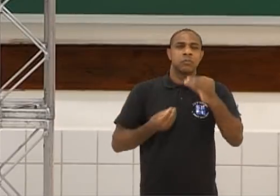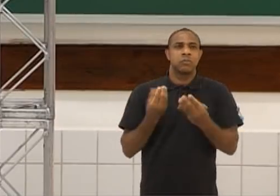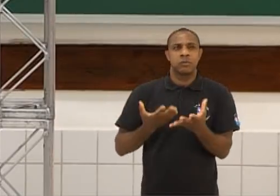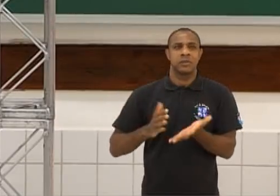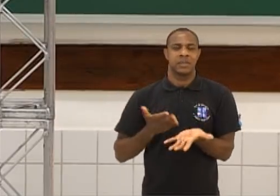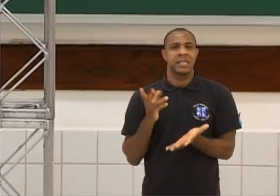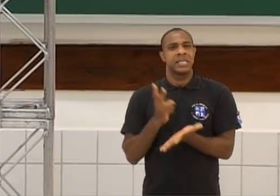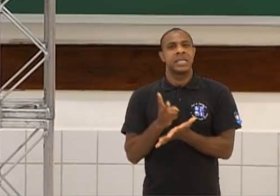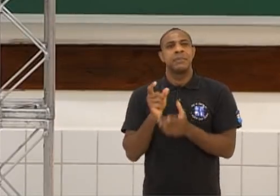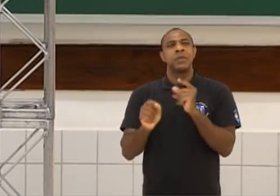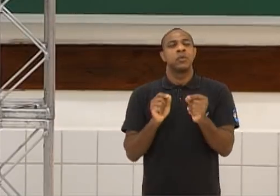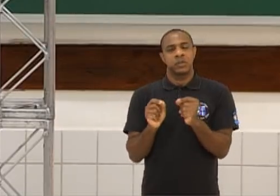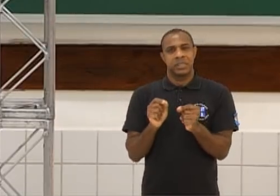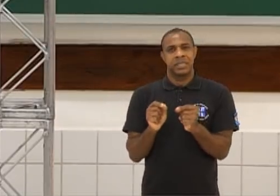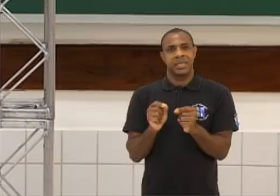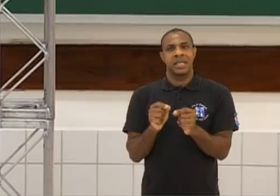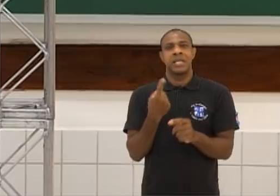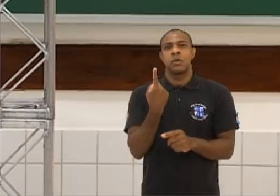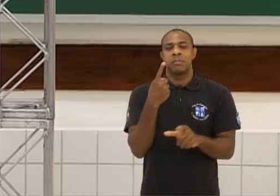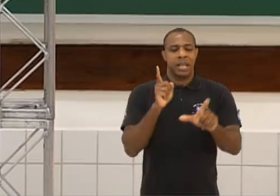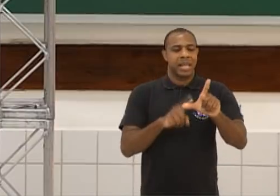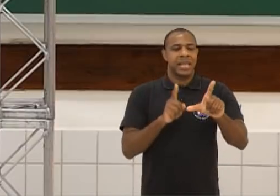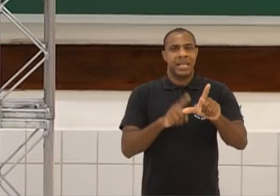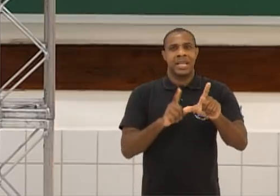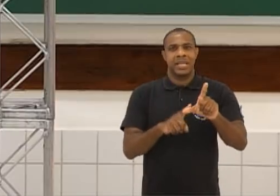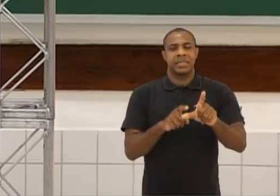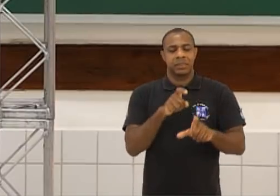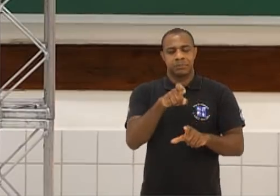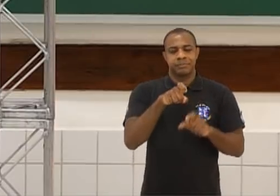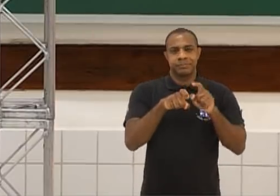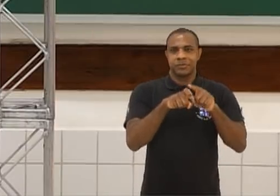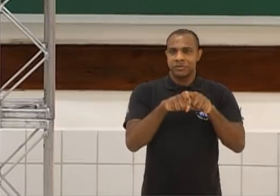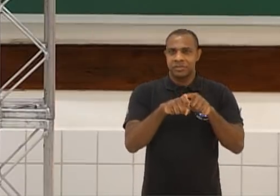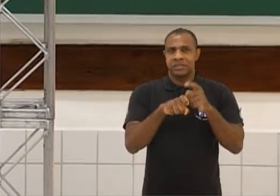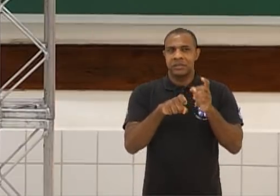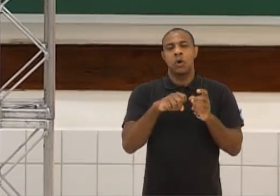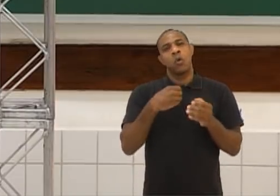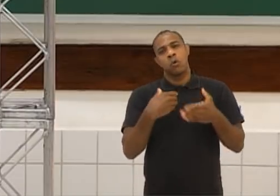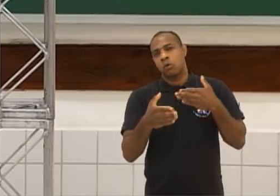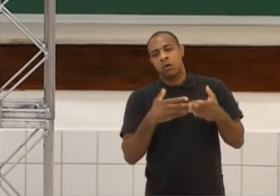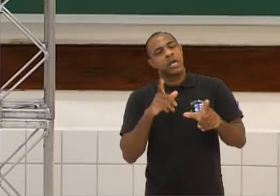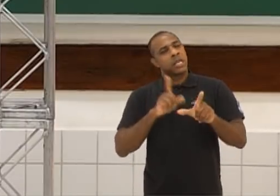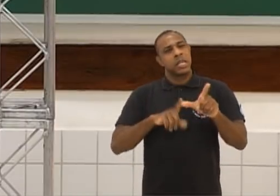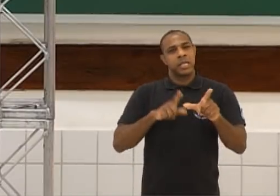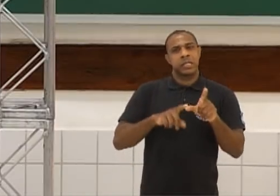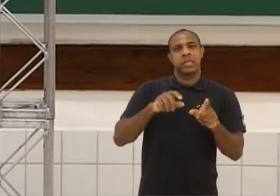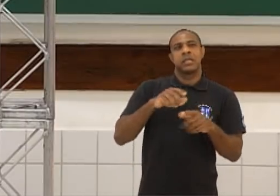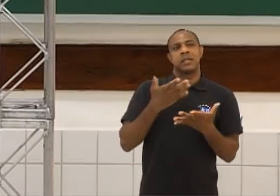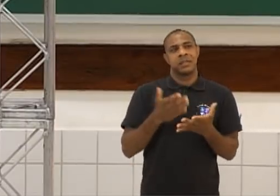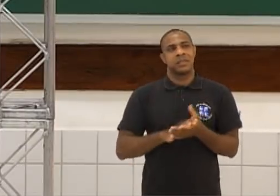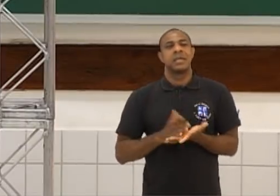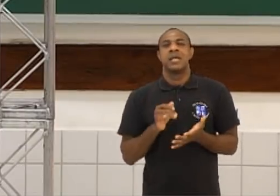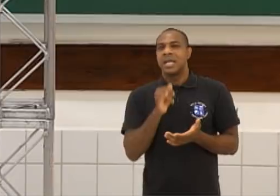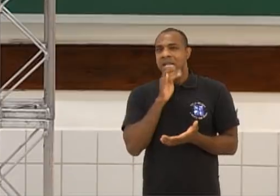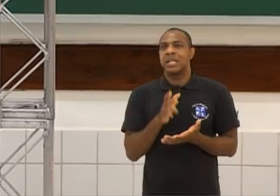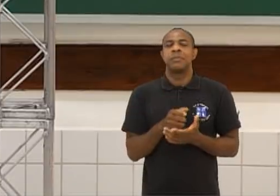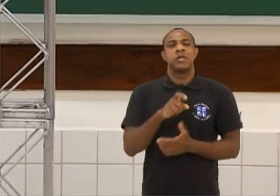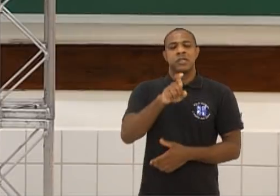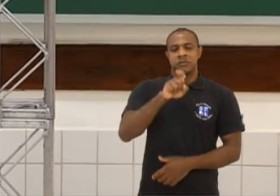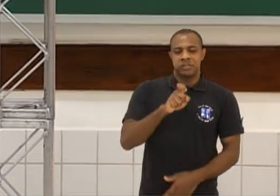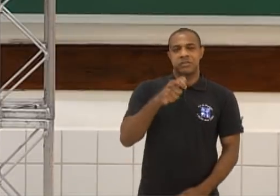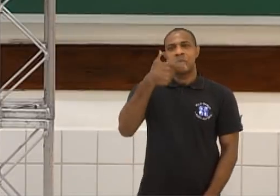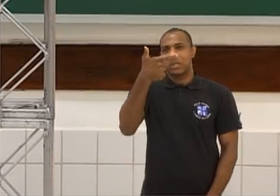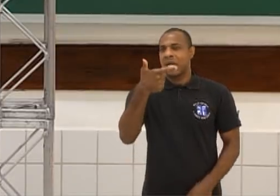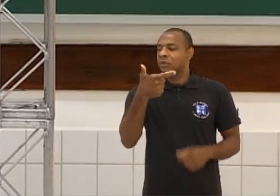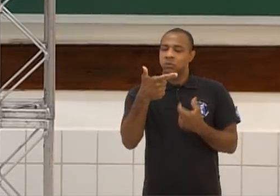1. Né? Então, equações do primeiro grau. Tá bom? Então, x² não é do primeiro grau. A gente viu y à